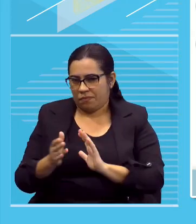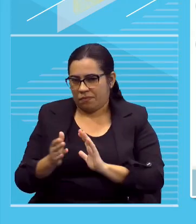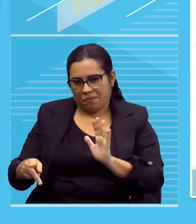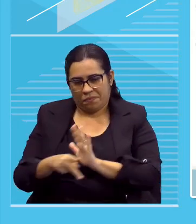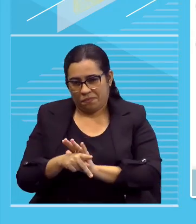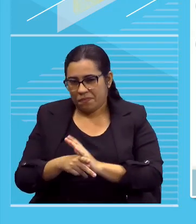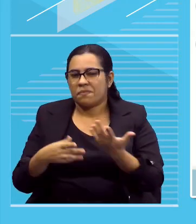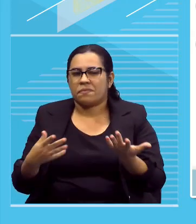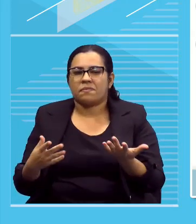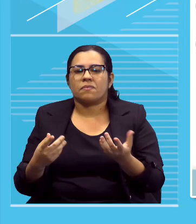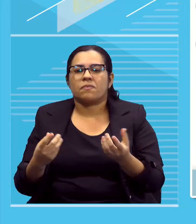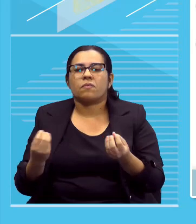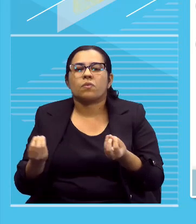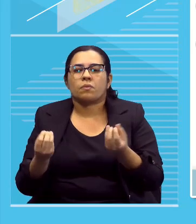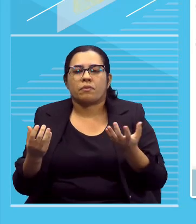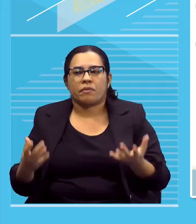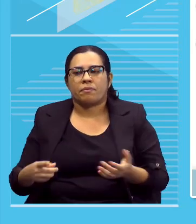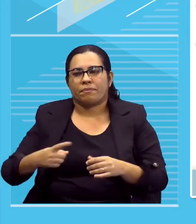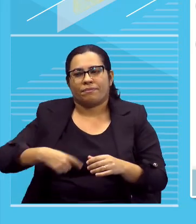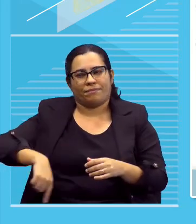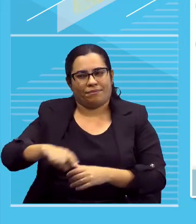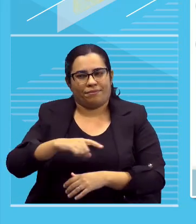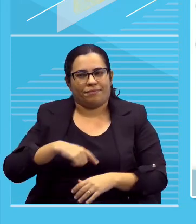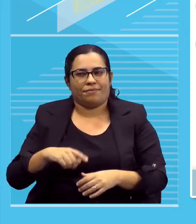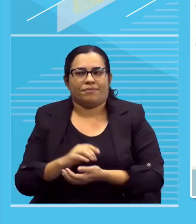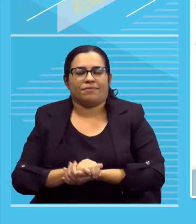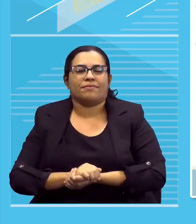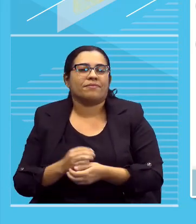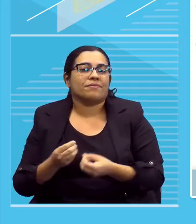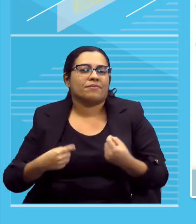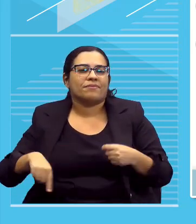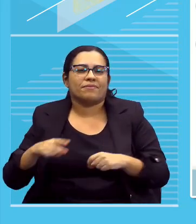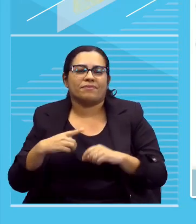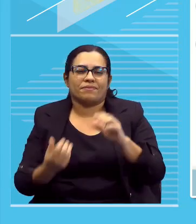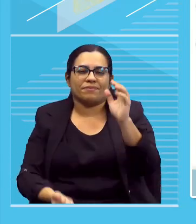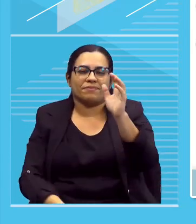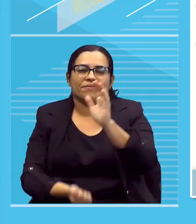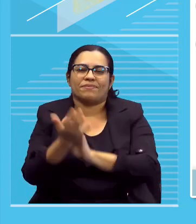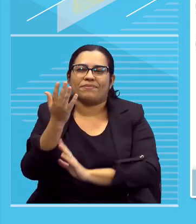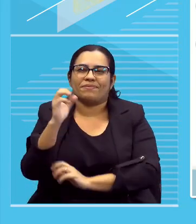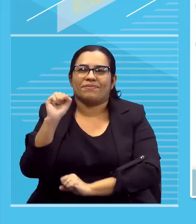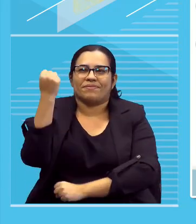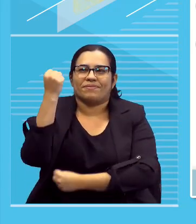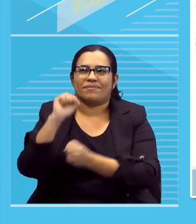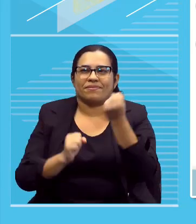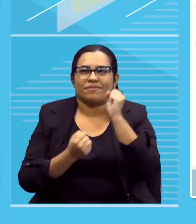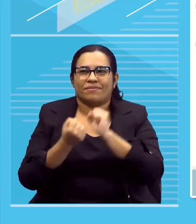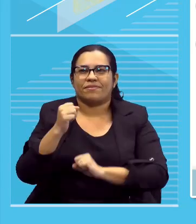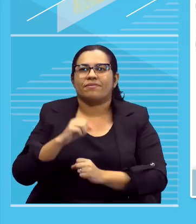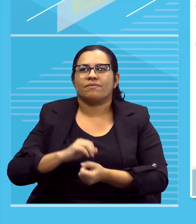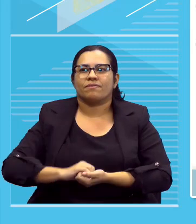Essas foram as formas como Nós criamos as agroindústrias